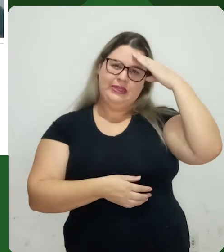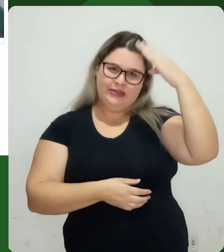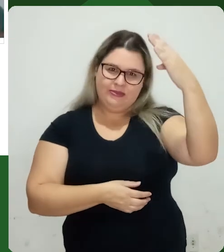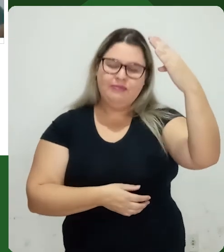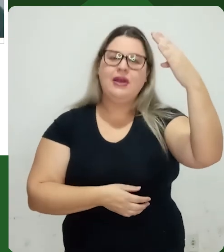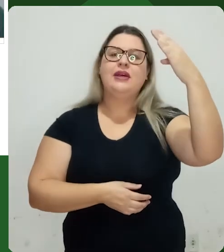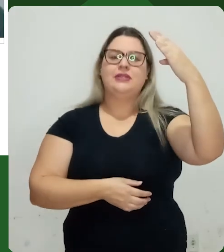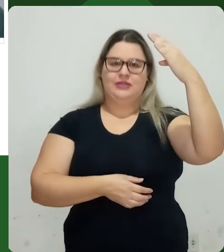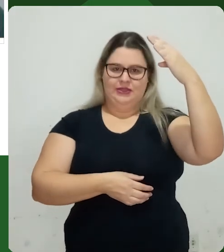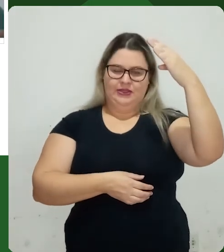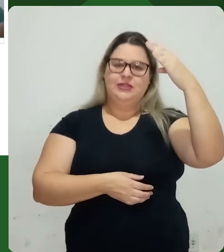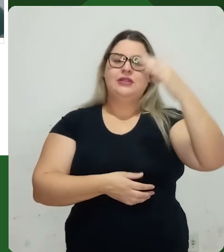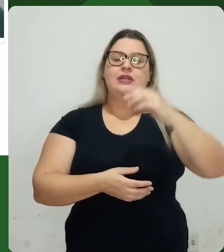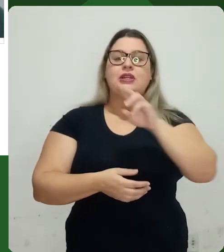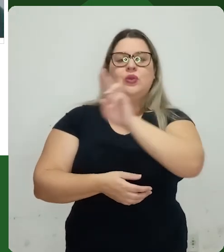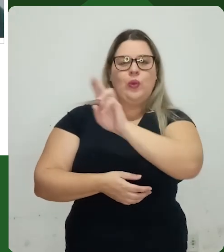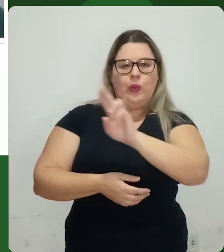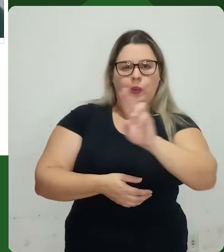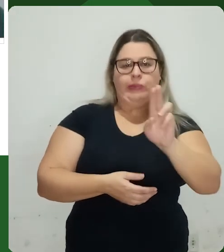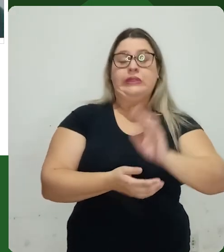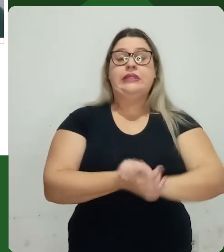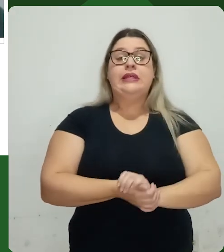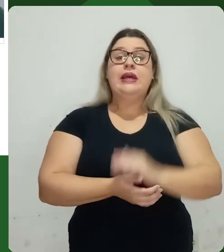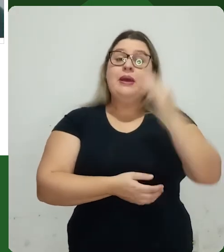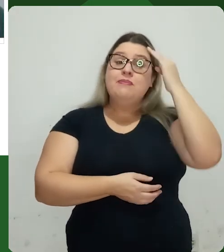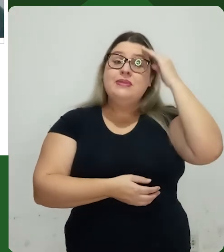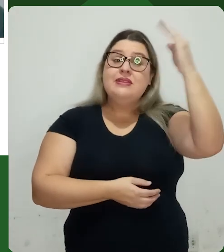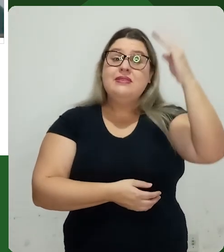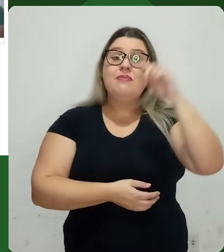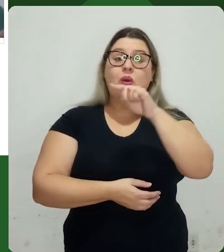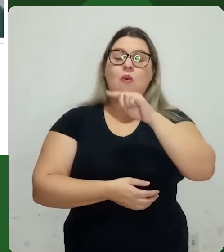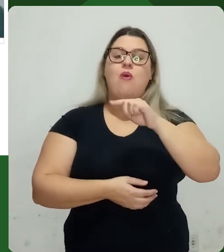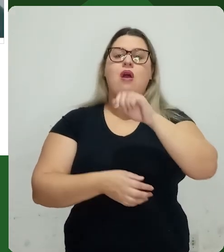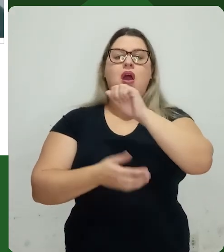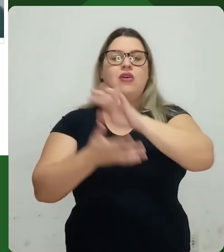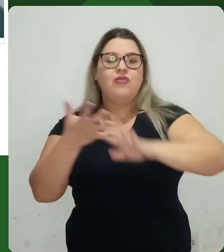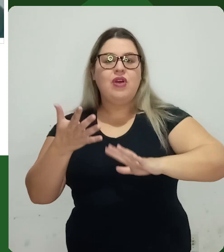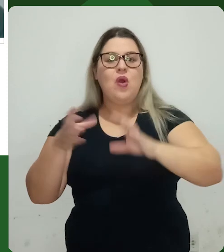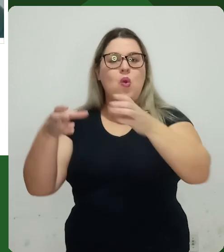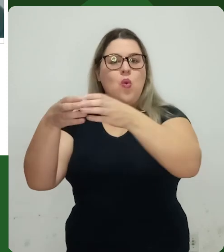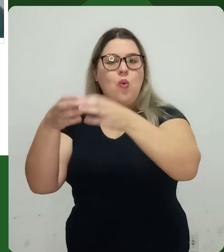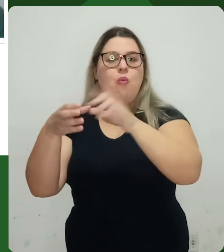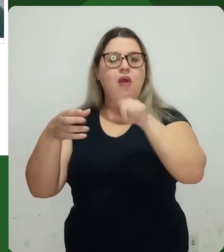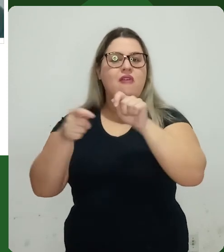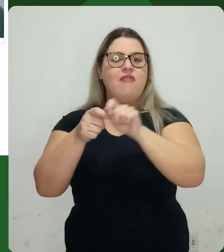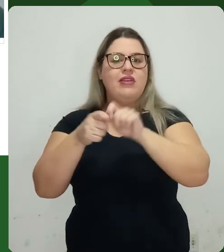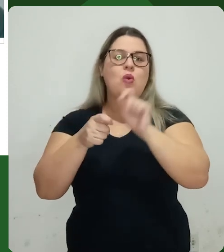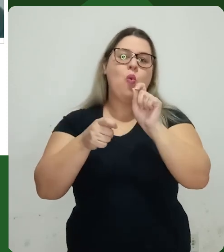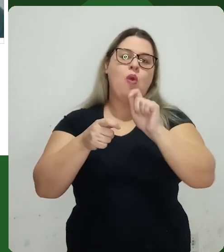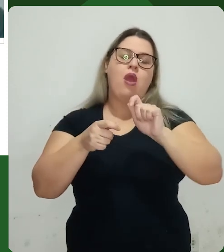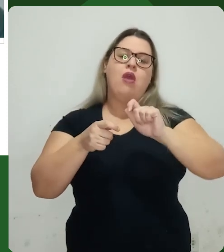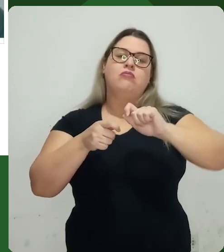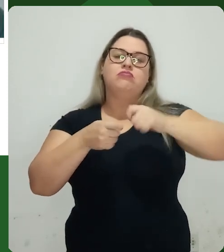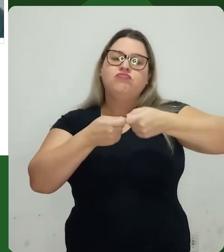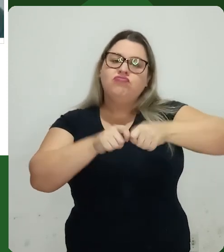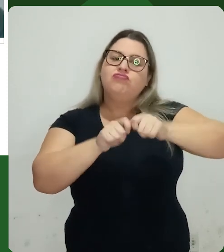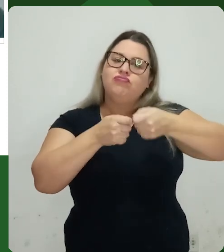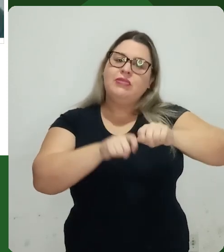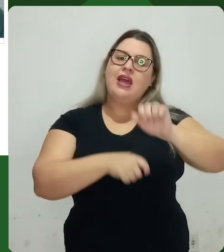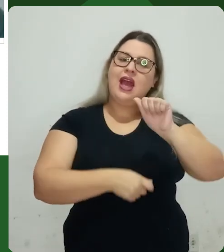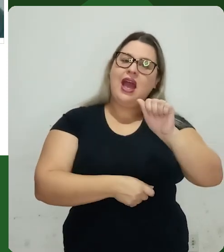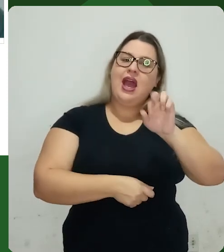como Guaná, Canibó, Pereci, Terena, tá? E a principal atividade desse grupo era a realização